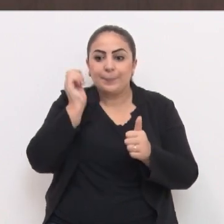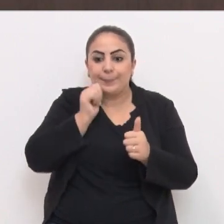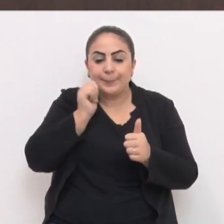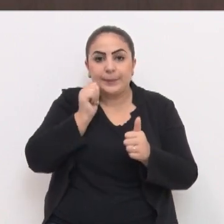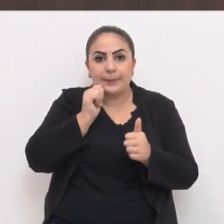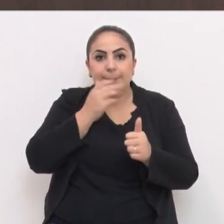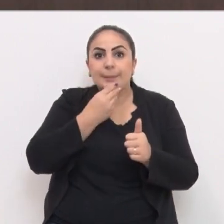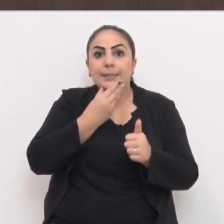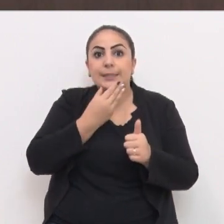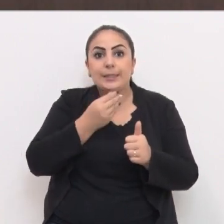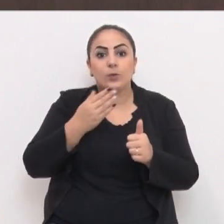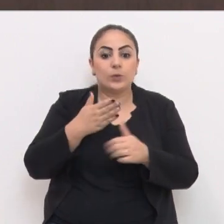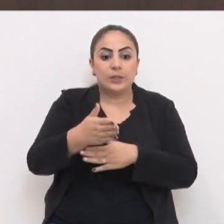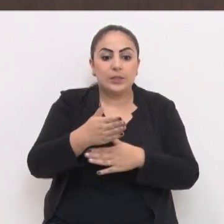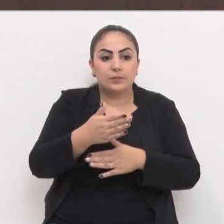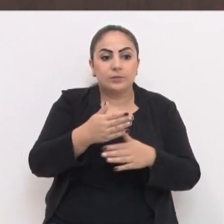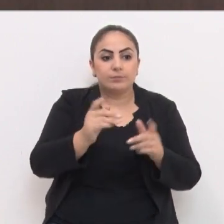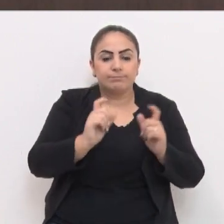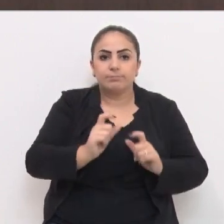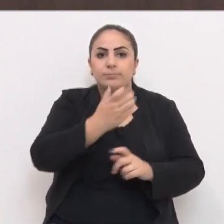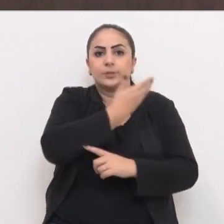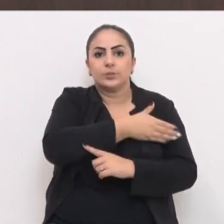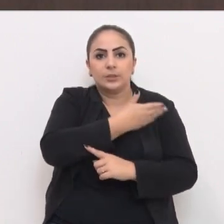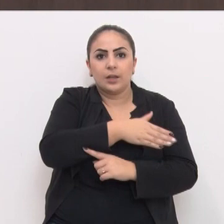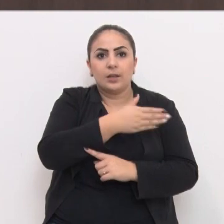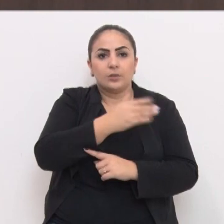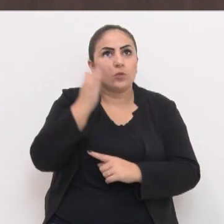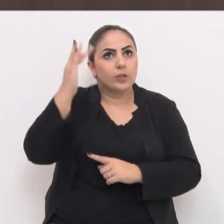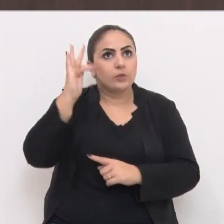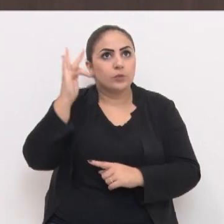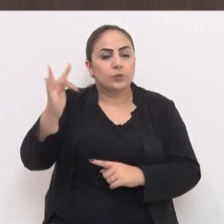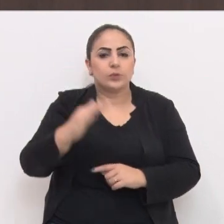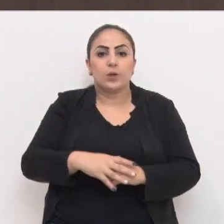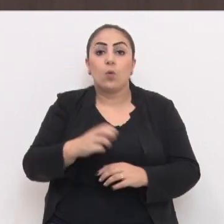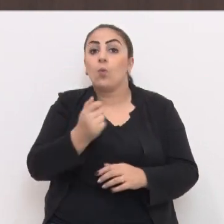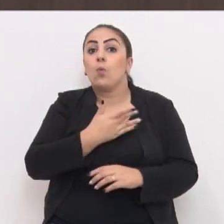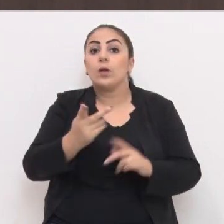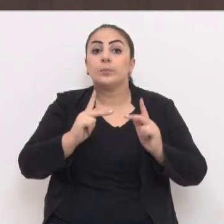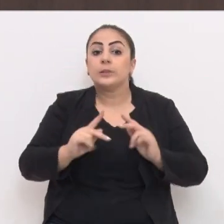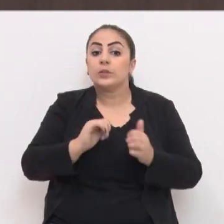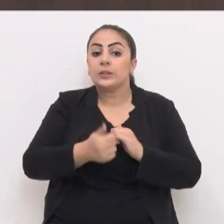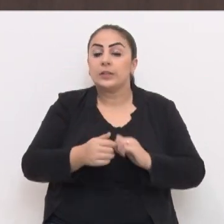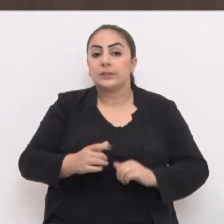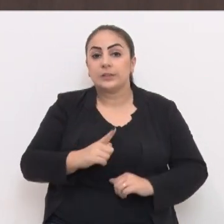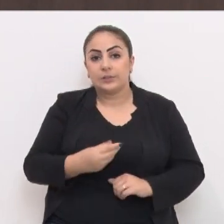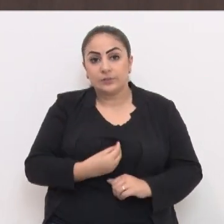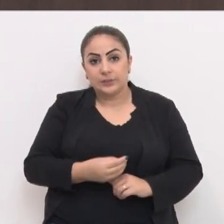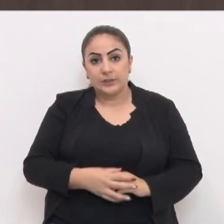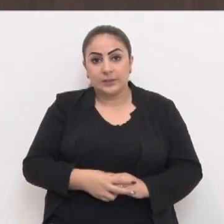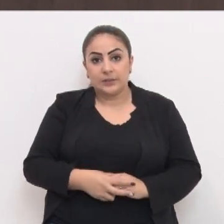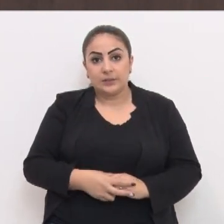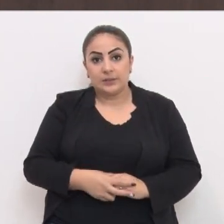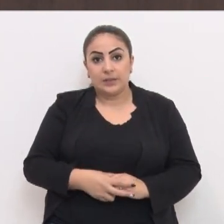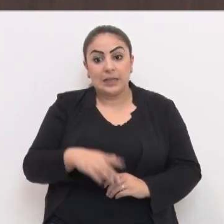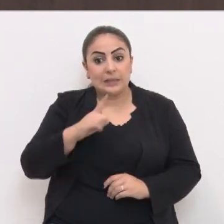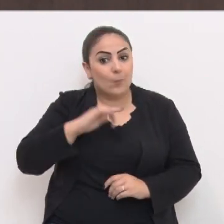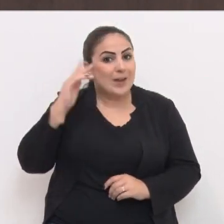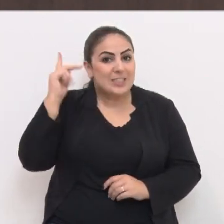Vera está envolvido com a droga, está ali treinando, sonhando com o futuro. Quantos atletas saíram? O Delmar Cittoni tem uma